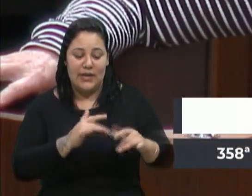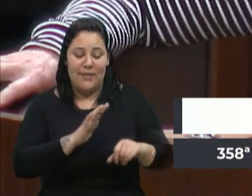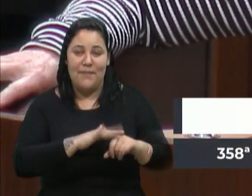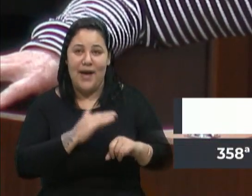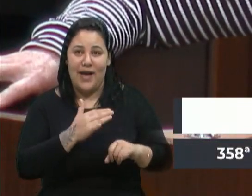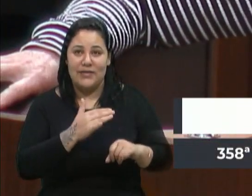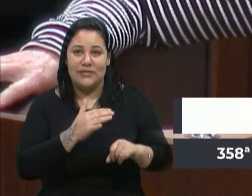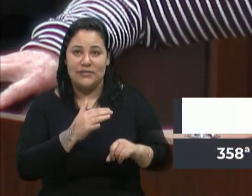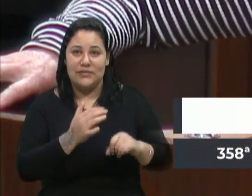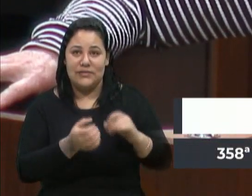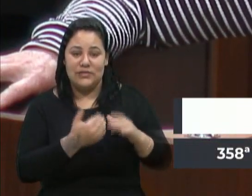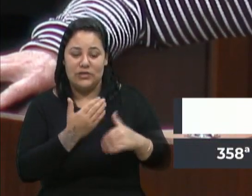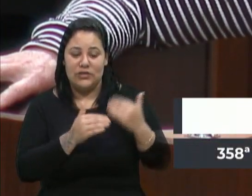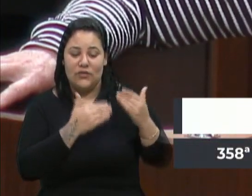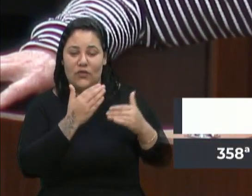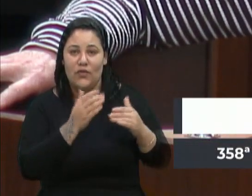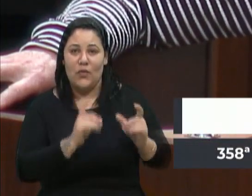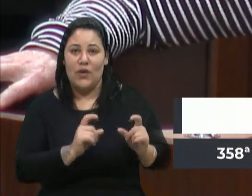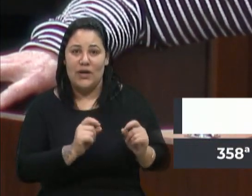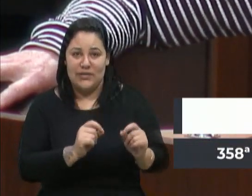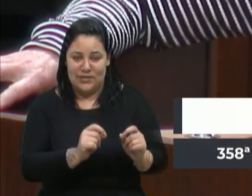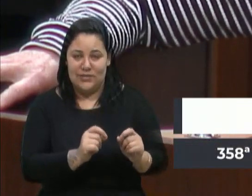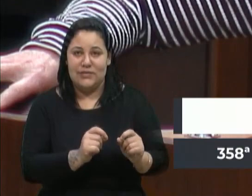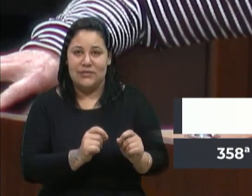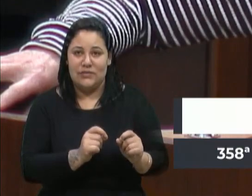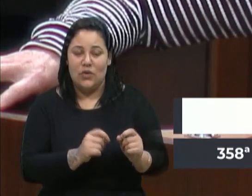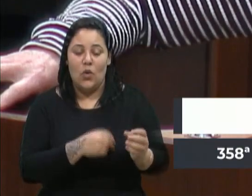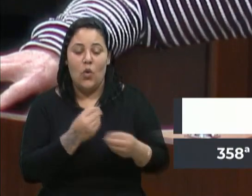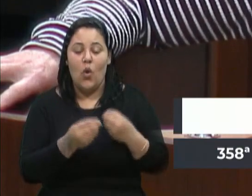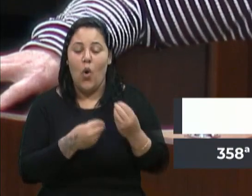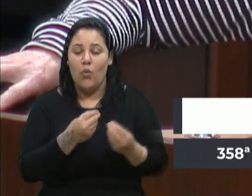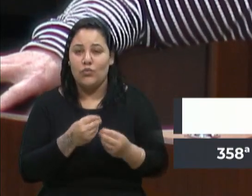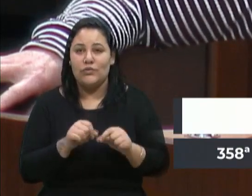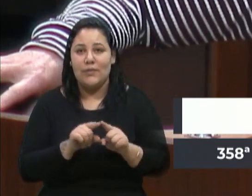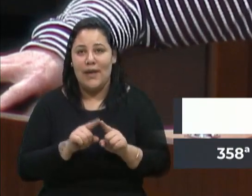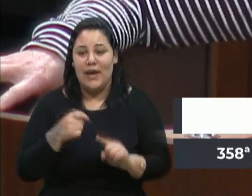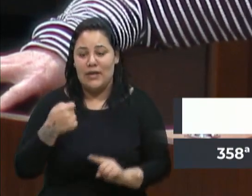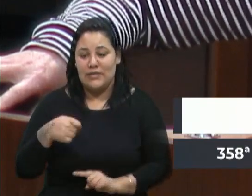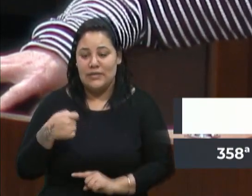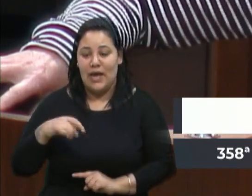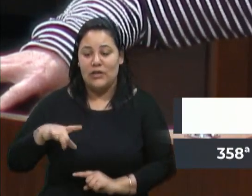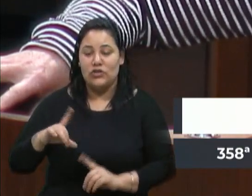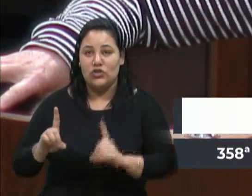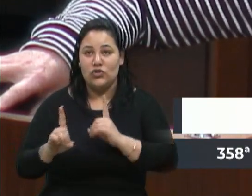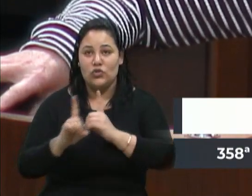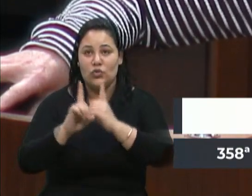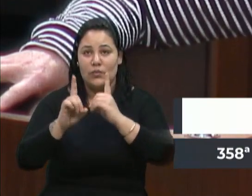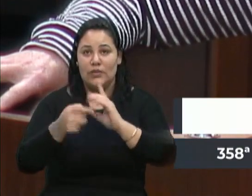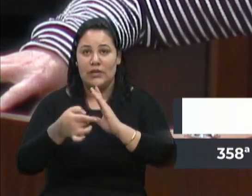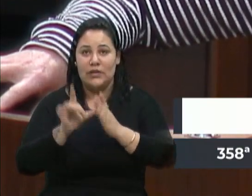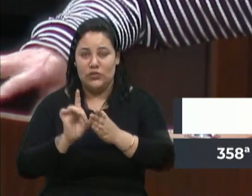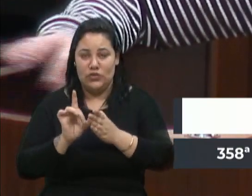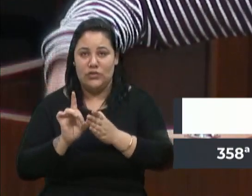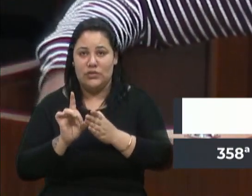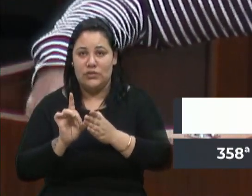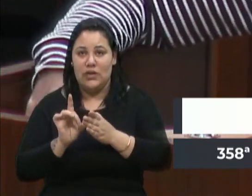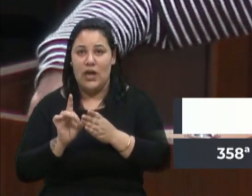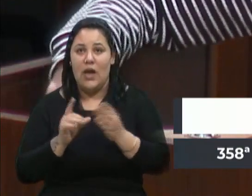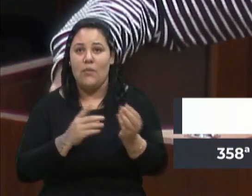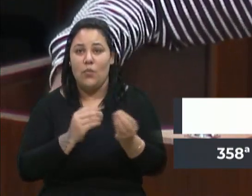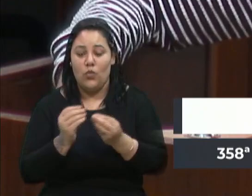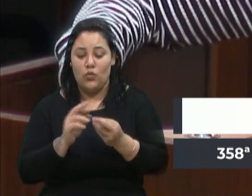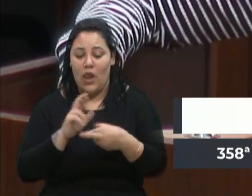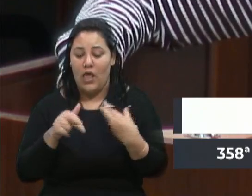chance de desenvolvimento do câncer de mama, assim como a necessidade de um diagnóstico precoce, são muitas